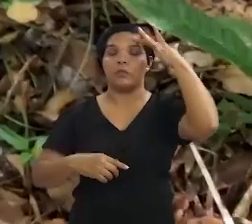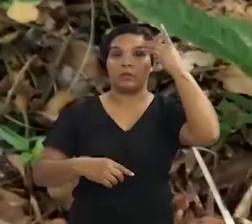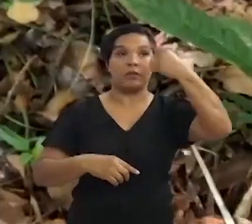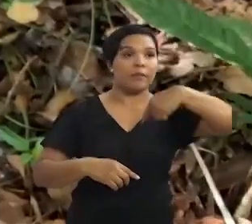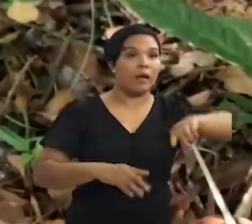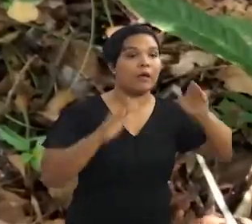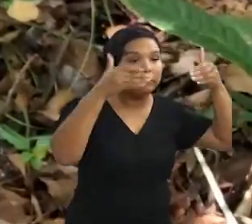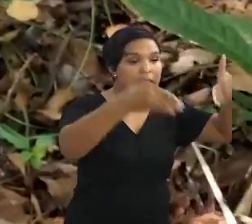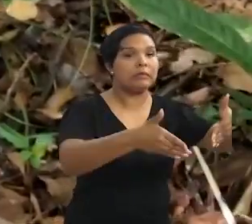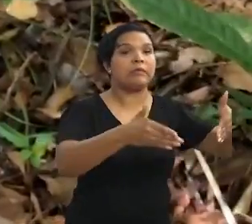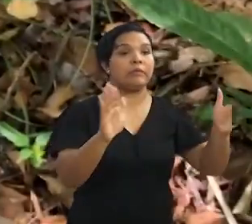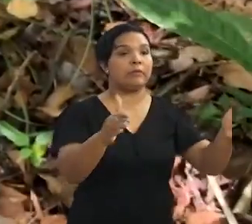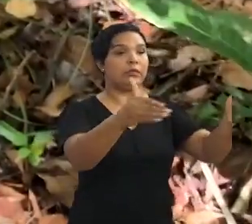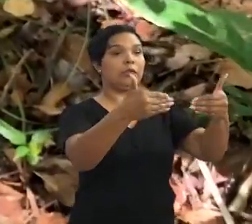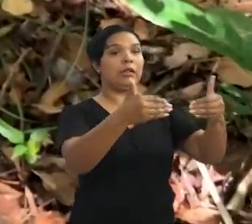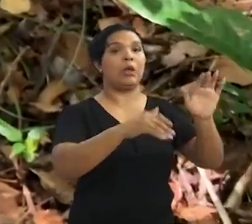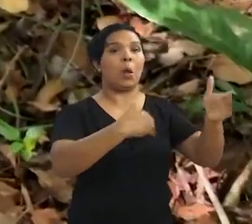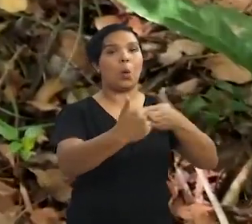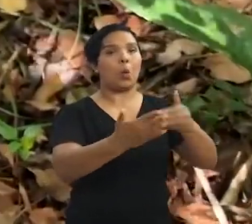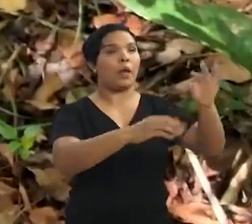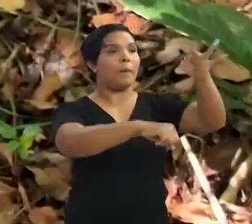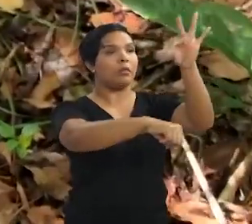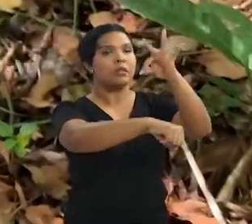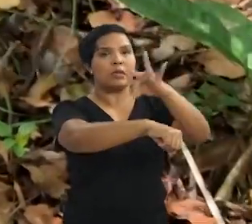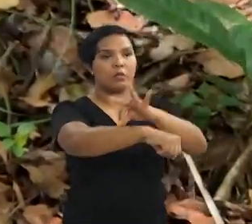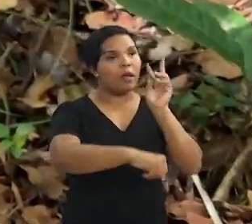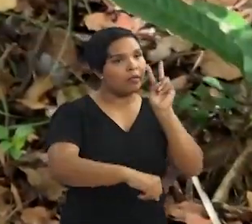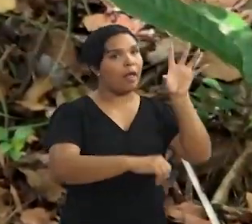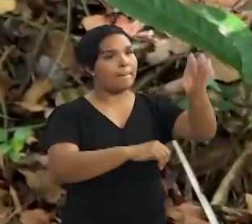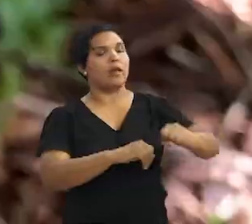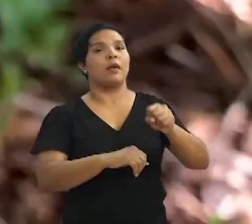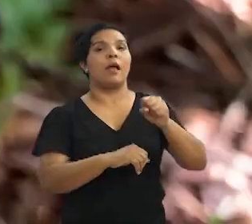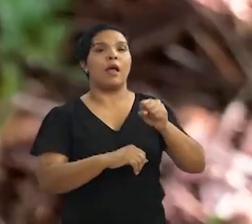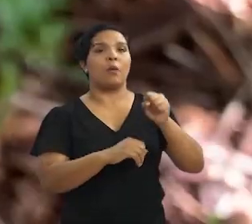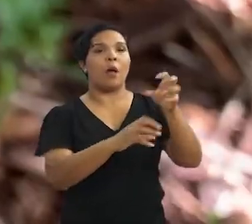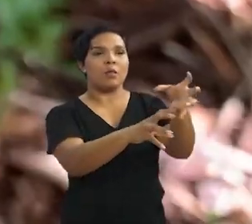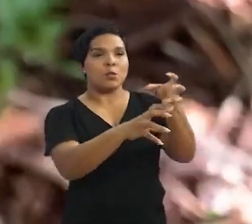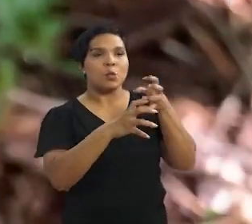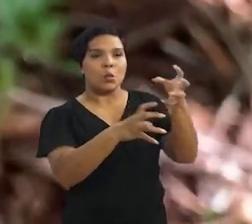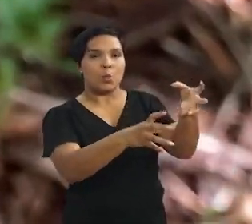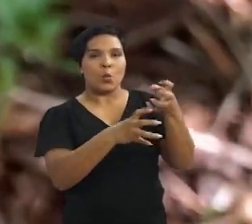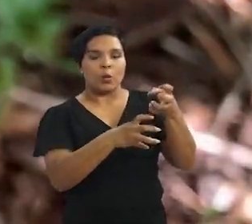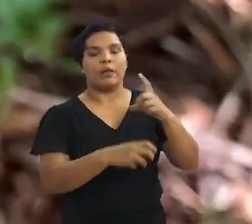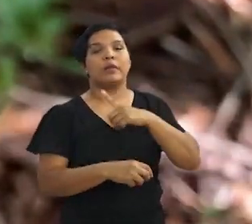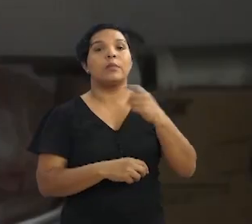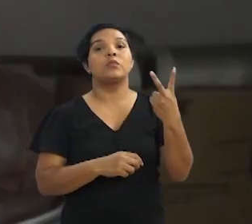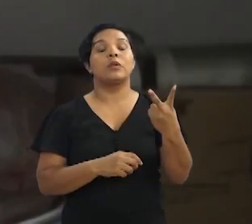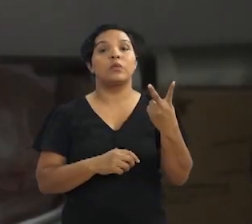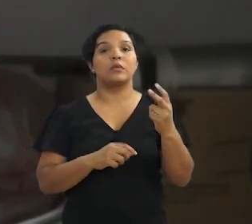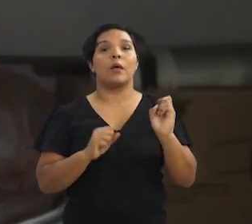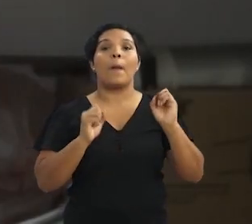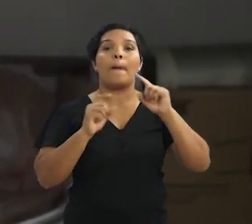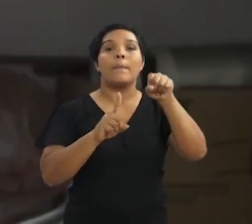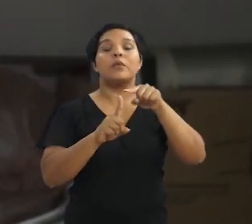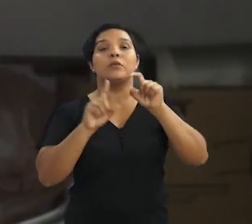O coletor vai até a mata fechada e fica esperando qualquer mosquito que se aproxime e ele captura com um aspirador manual. Nós temos